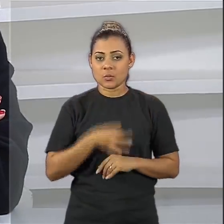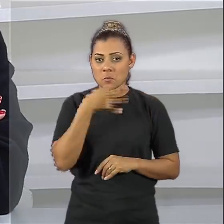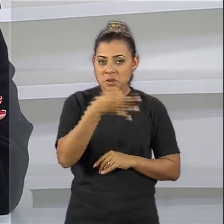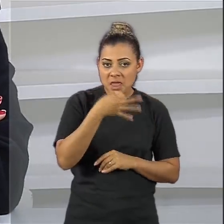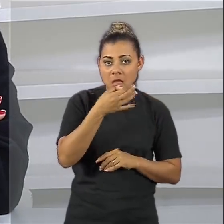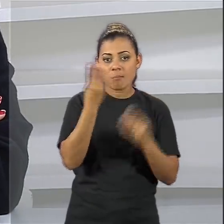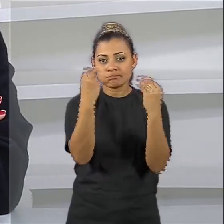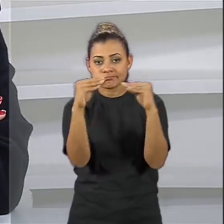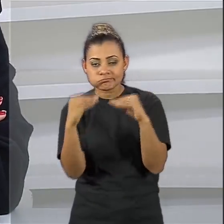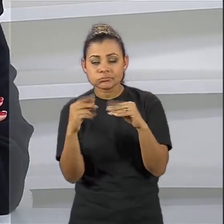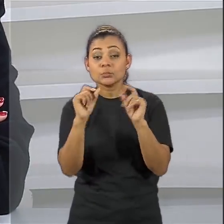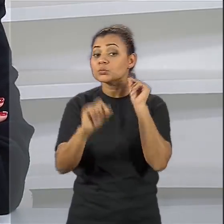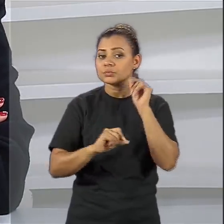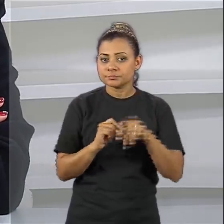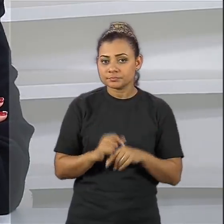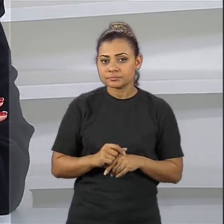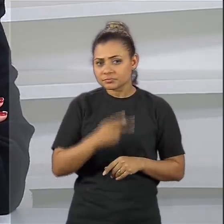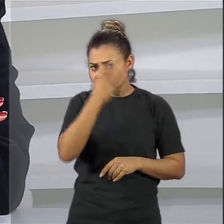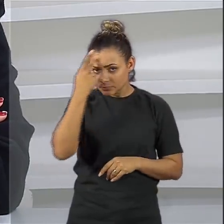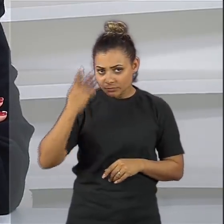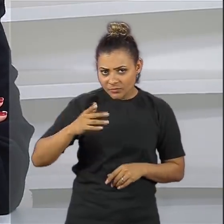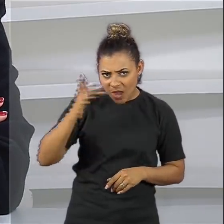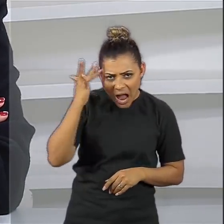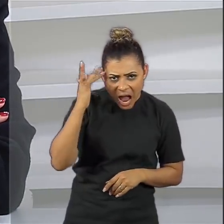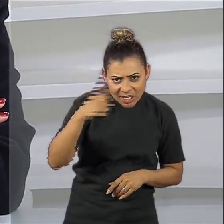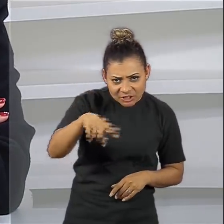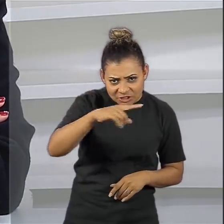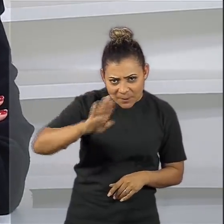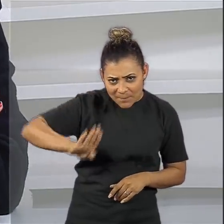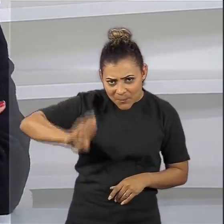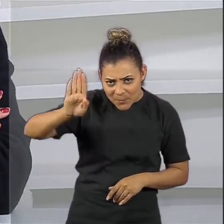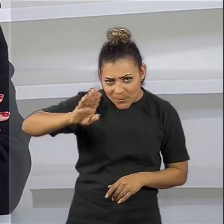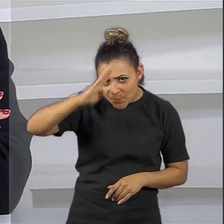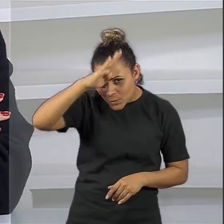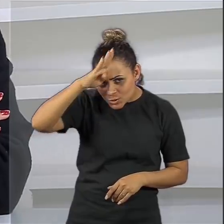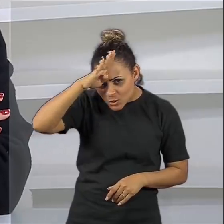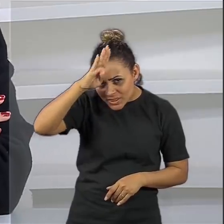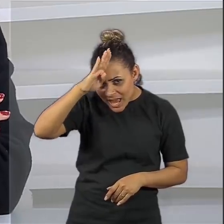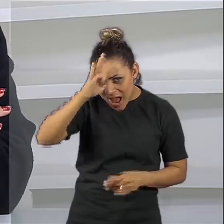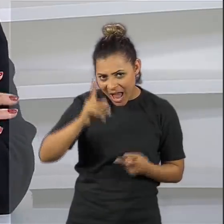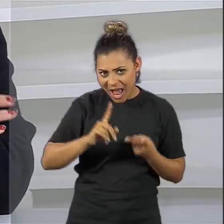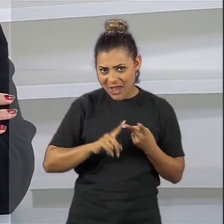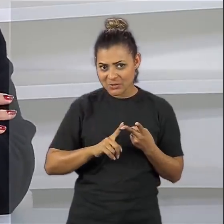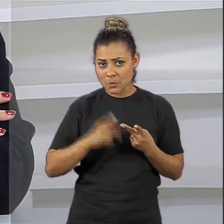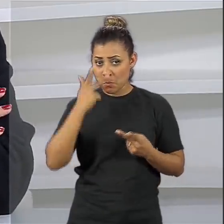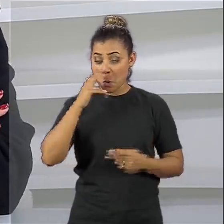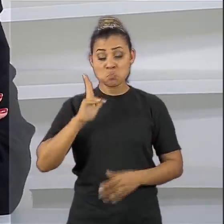acha que essa campanha do Bolsonaro e essa entrada muito